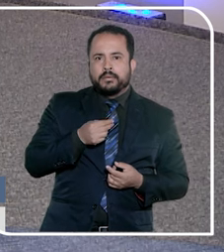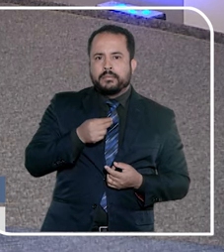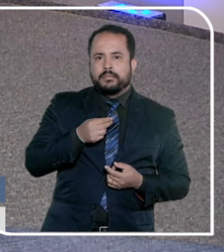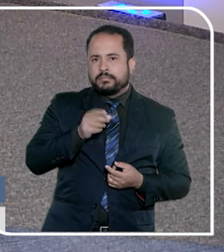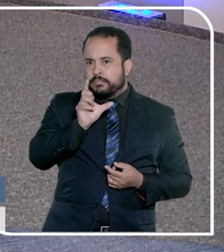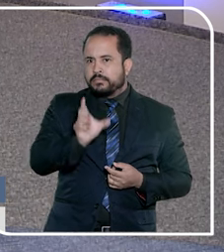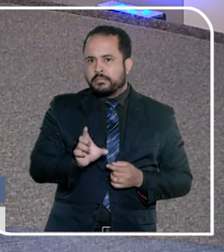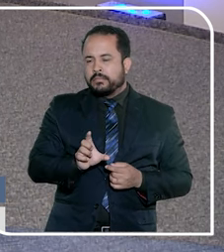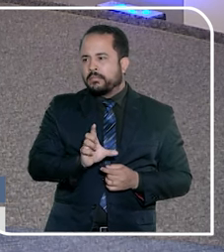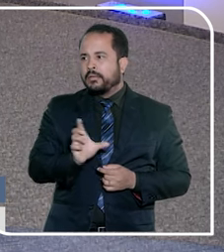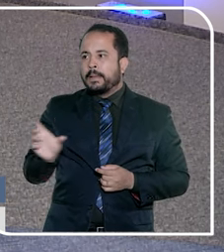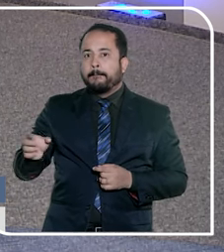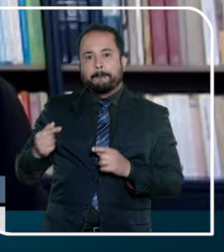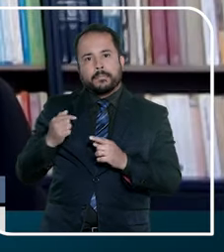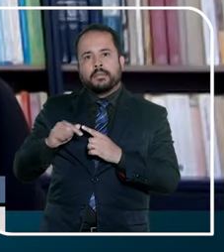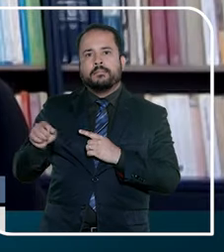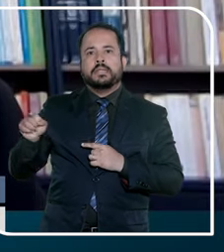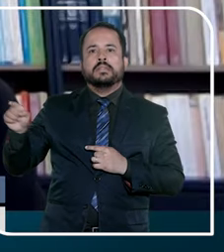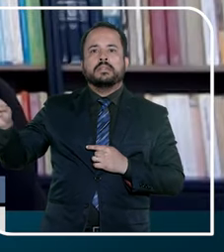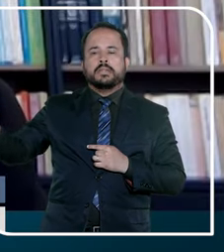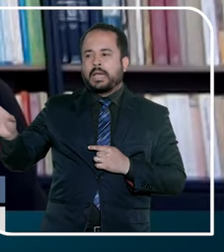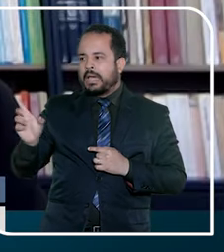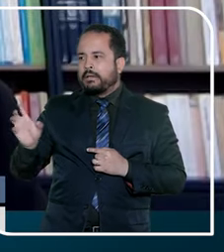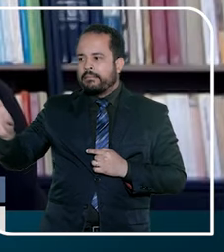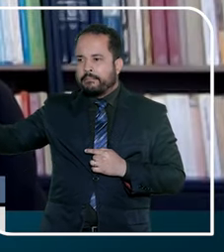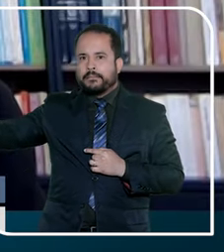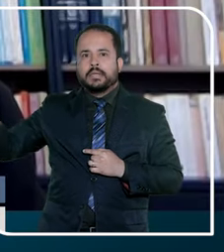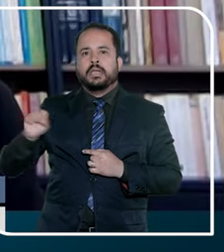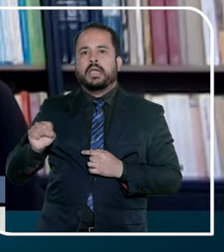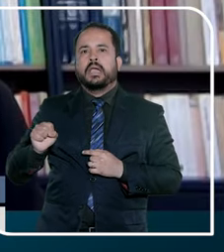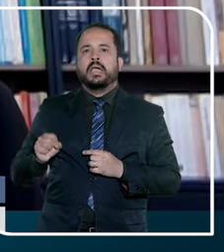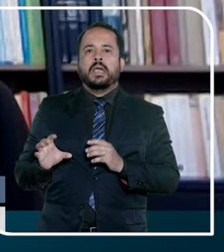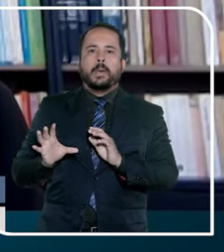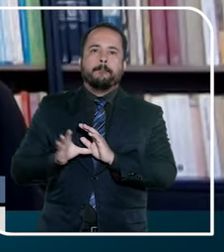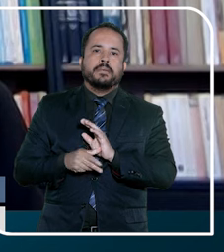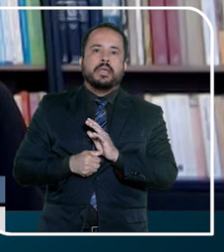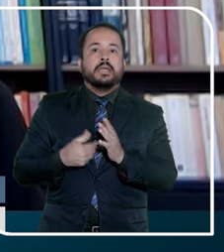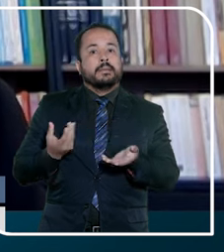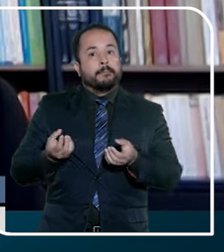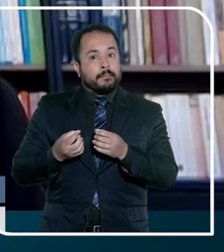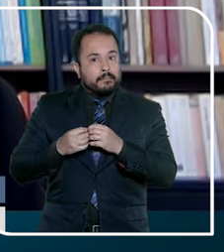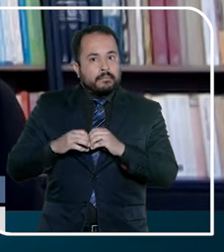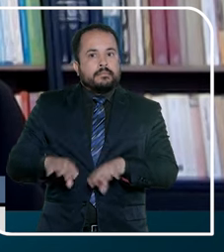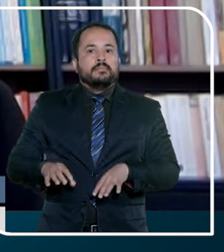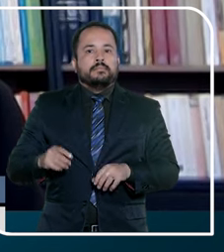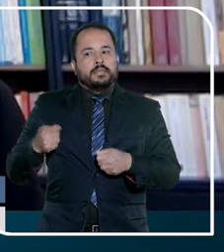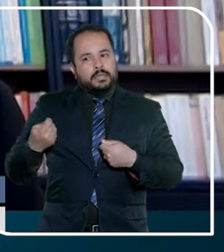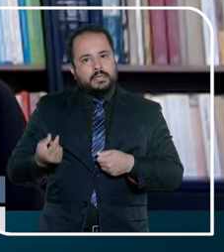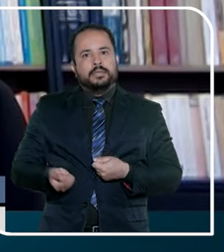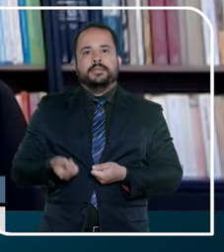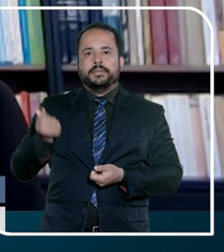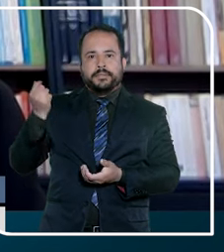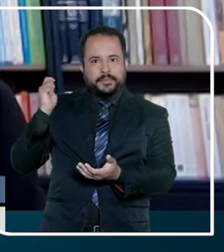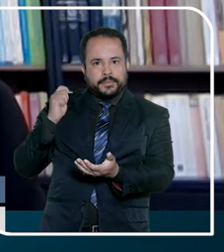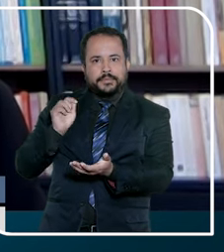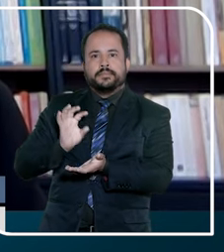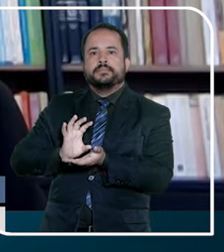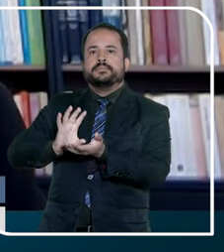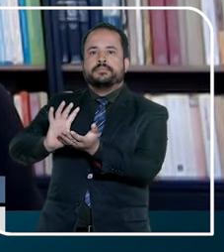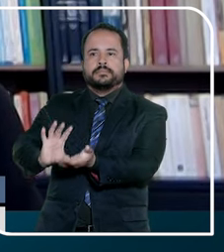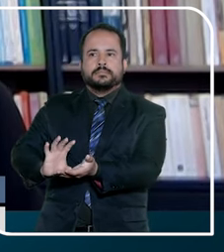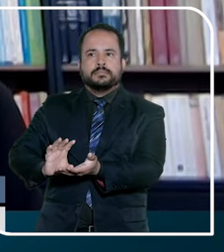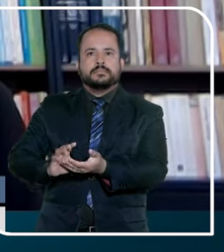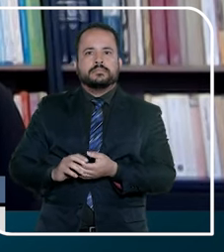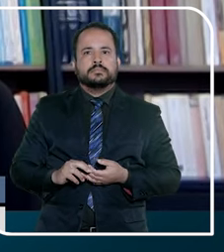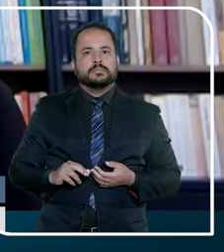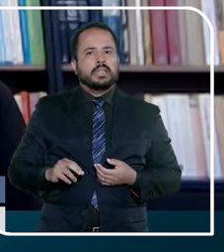proibido eh se ele causou algum prejuízo ele tem que reparar esse dano mas ele não é grave